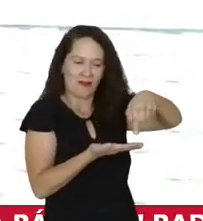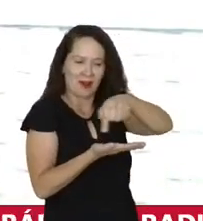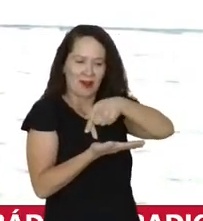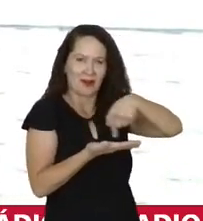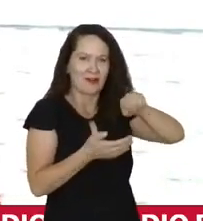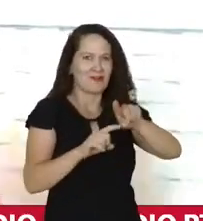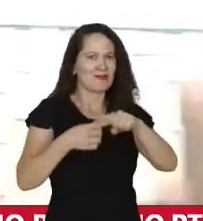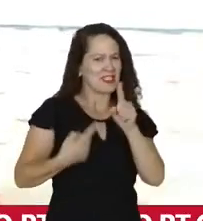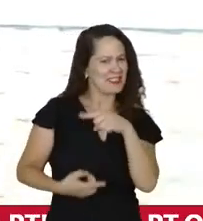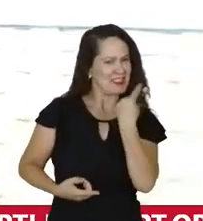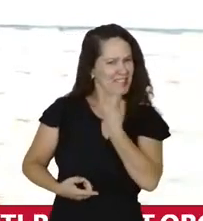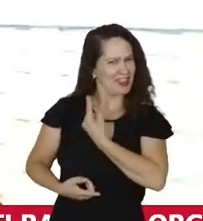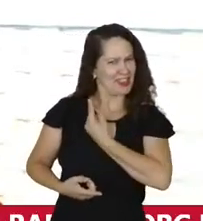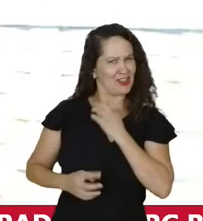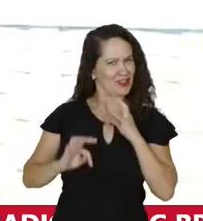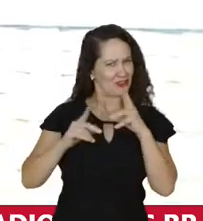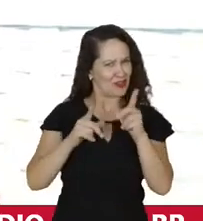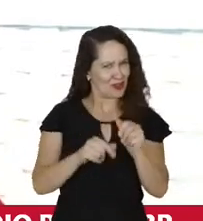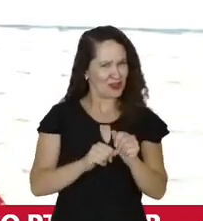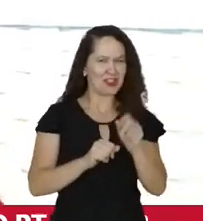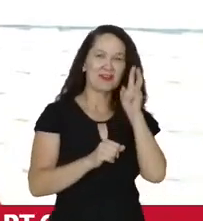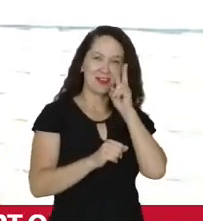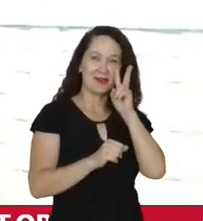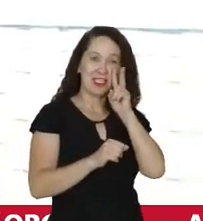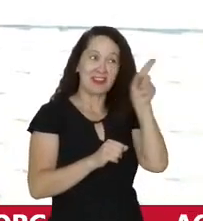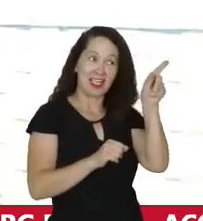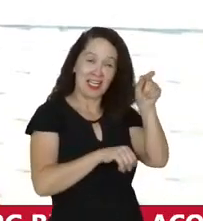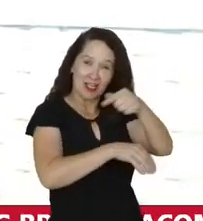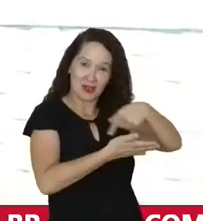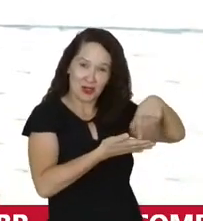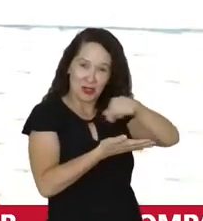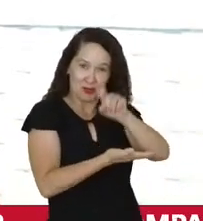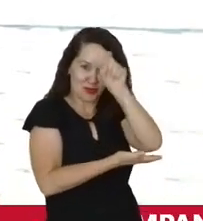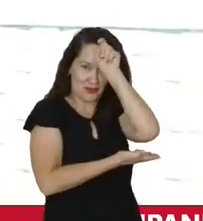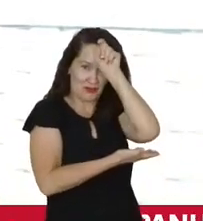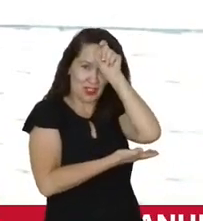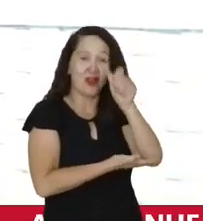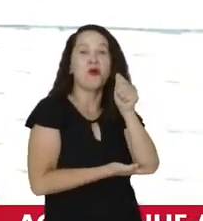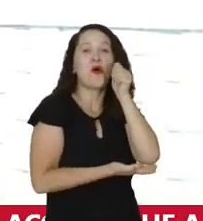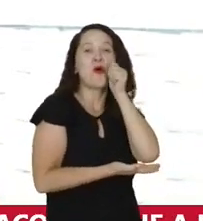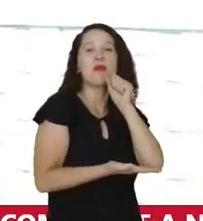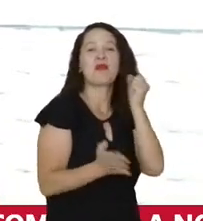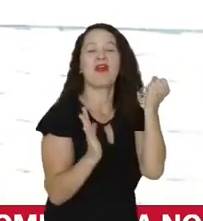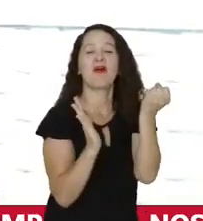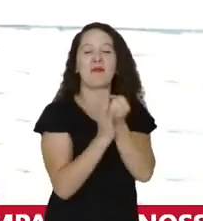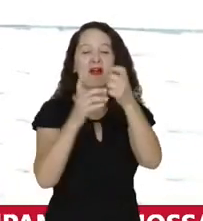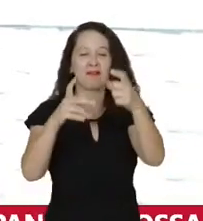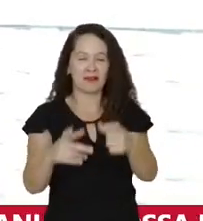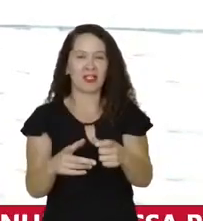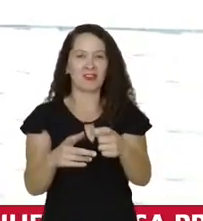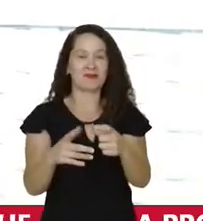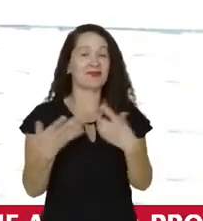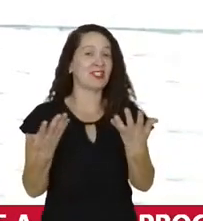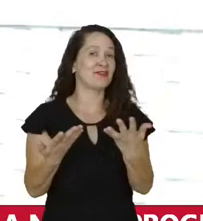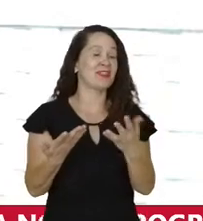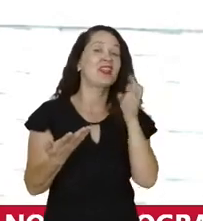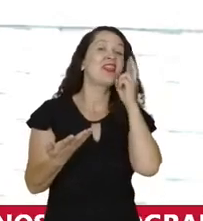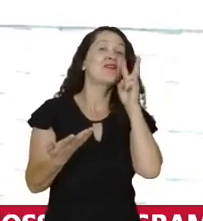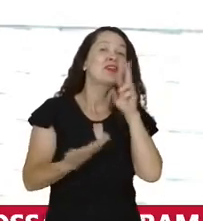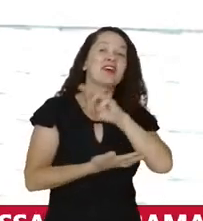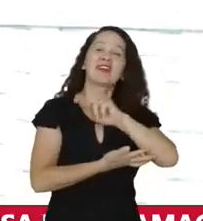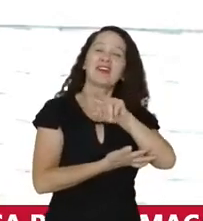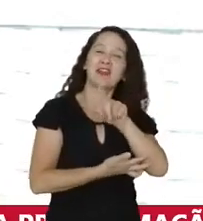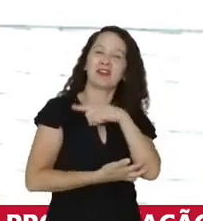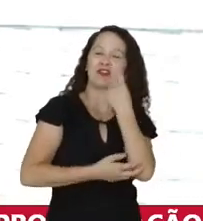somos lembradas, que demarcou o Quilombo dos Palmares. Veja, e aí a gente está falando aqui num debate